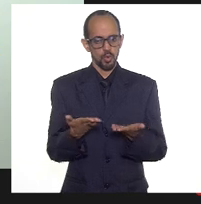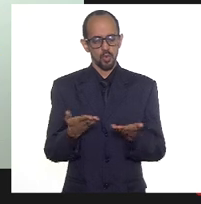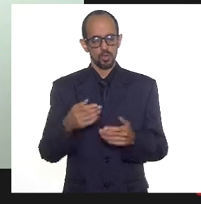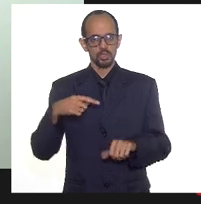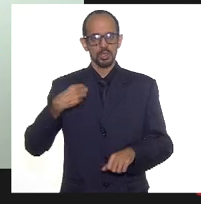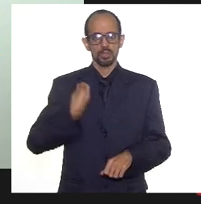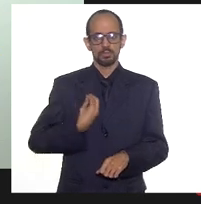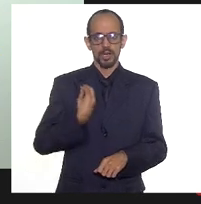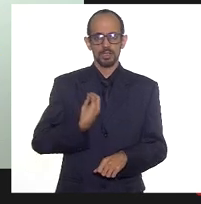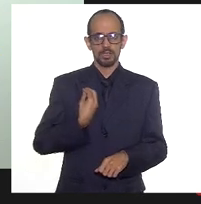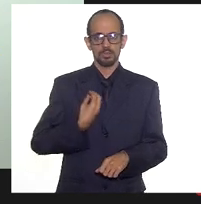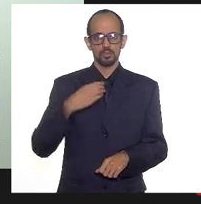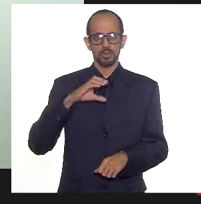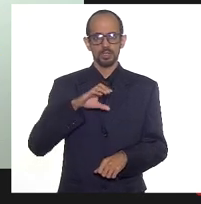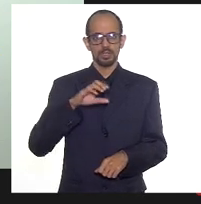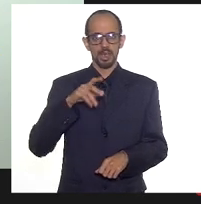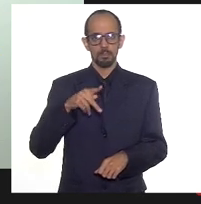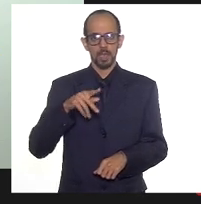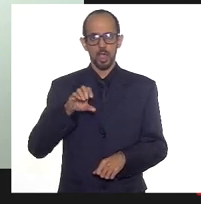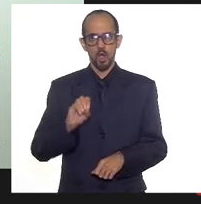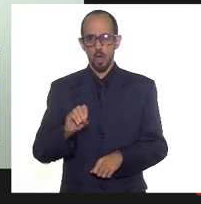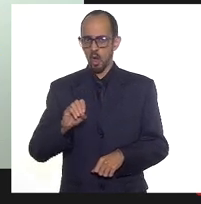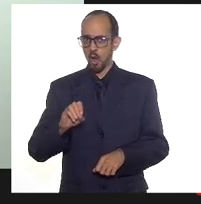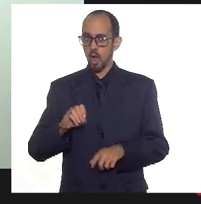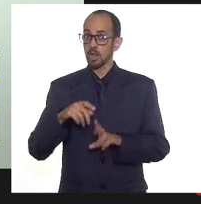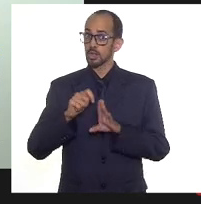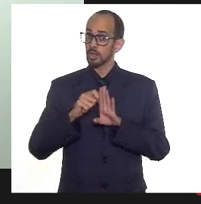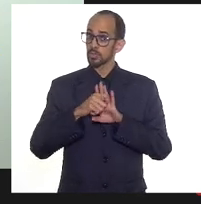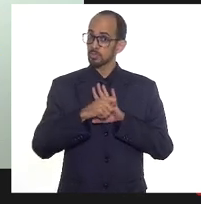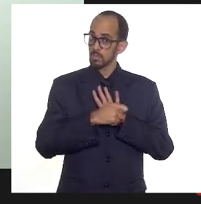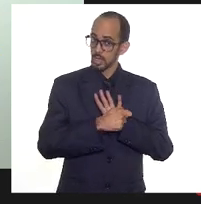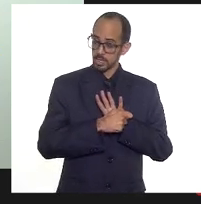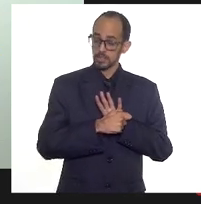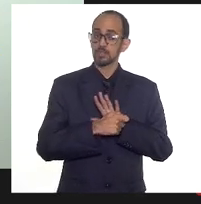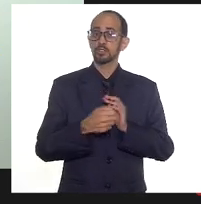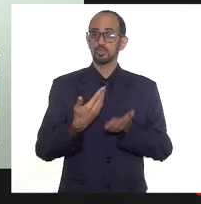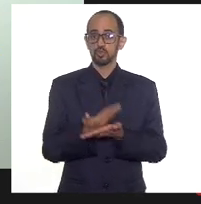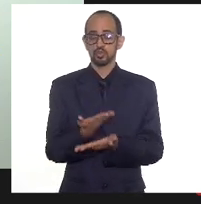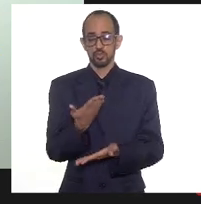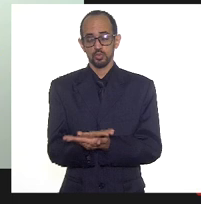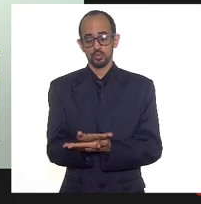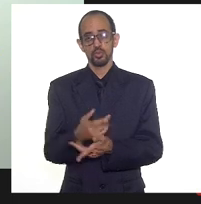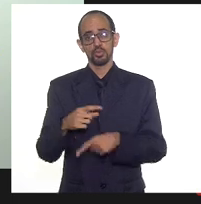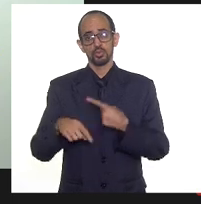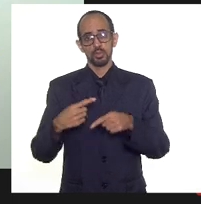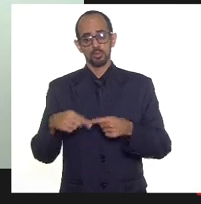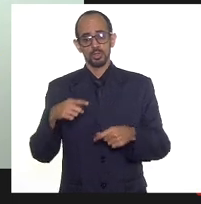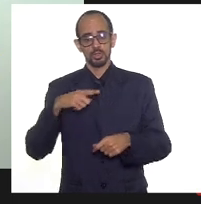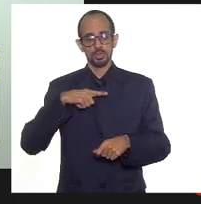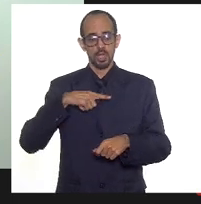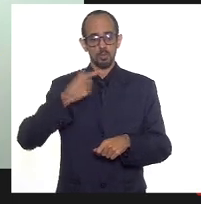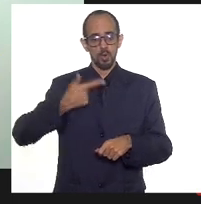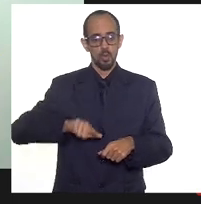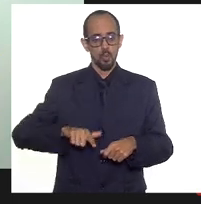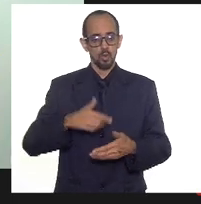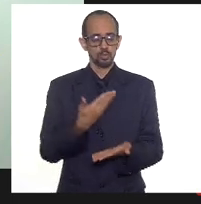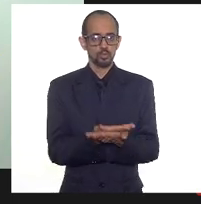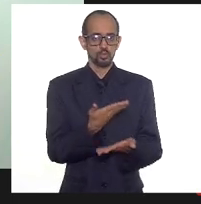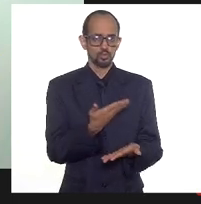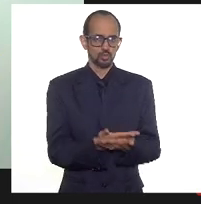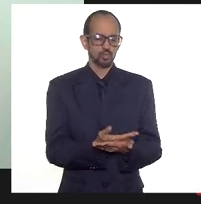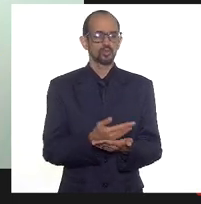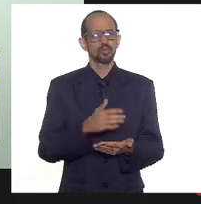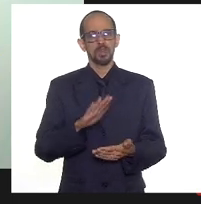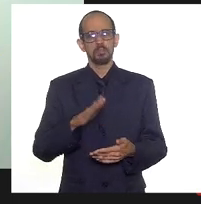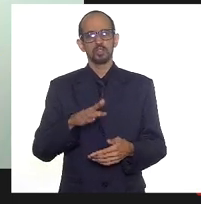participam de uma CPO que leva meses, depois eles têm uma outra preparação que leva